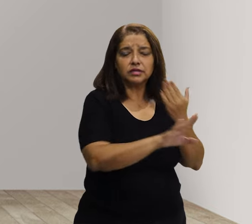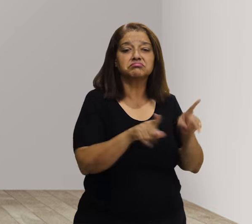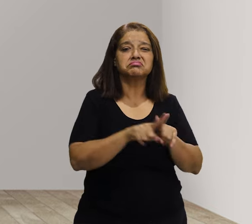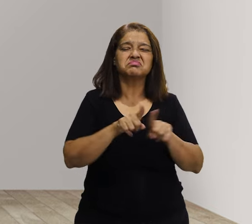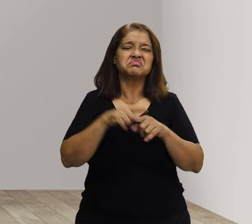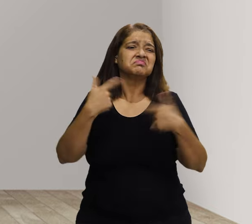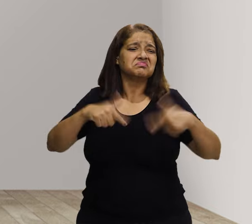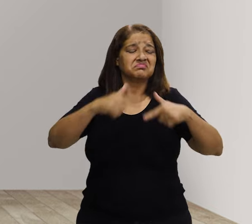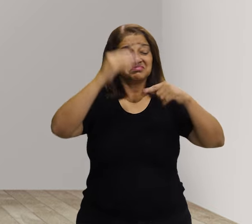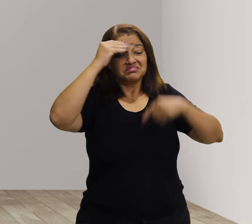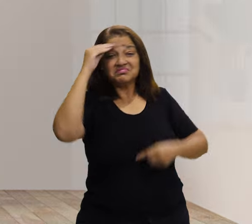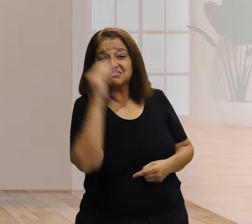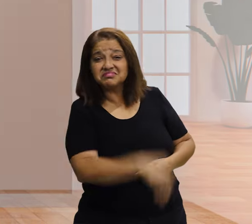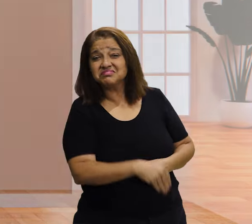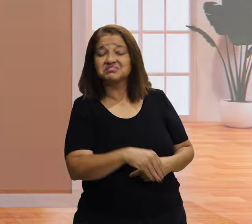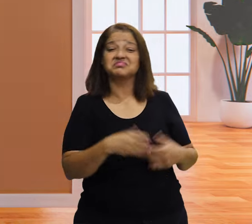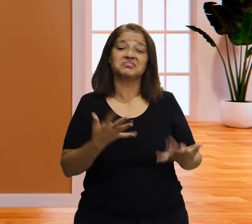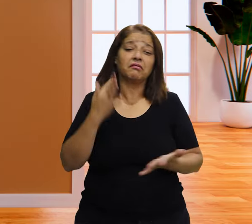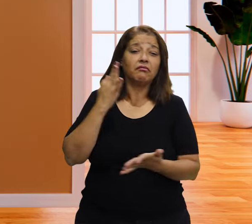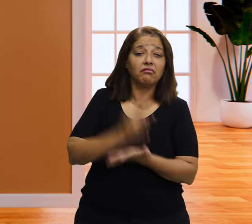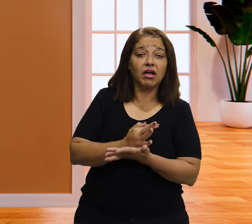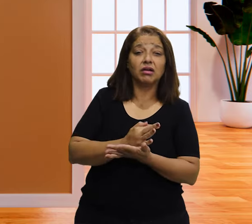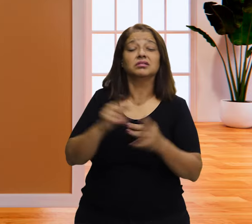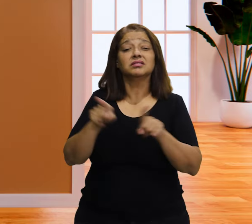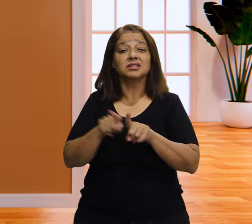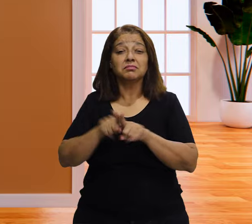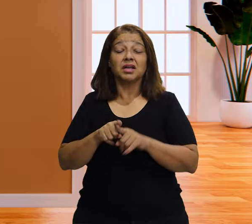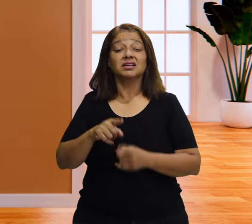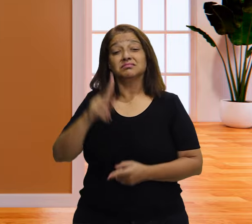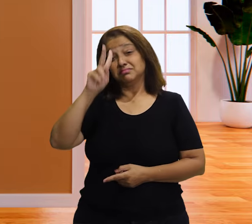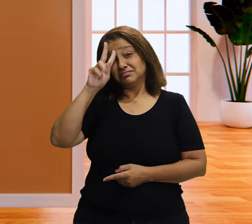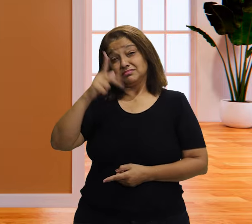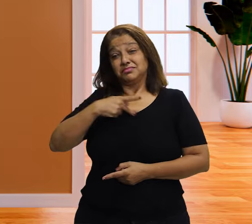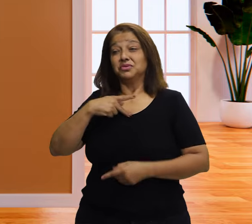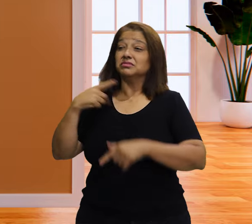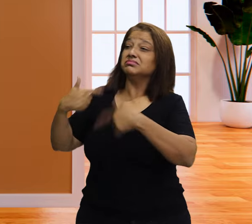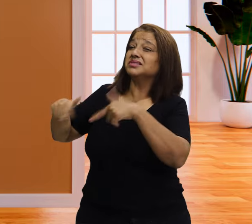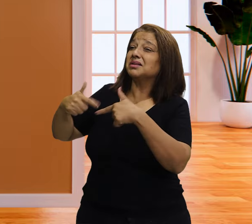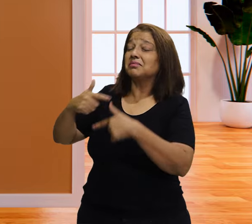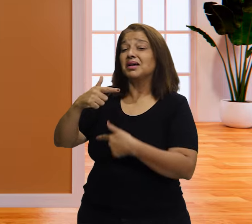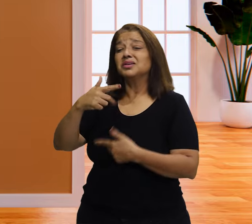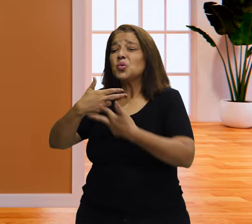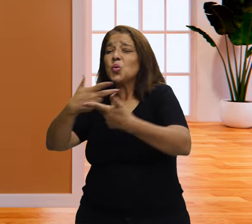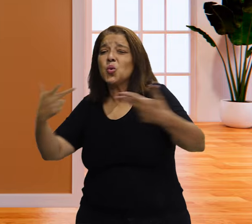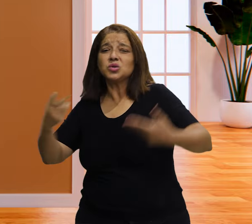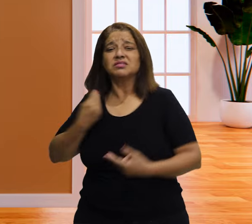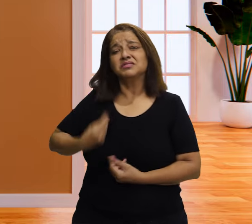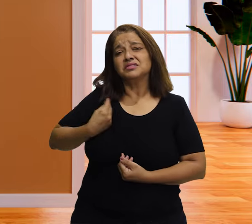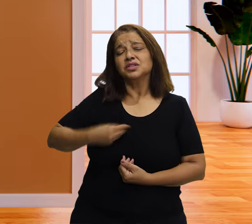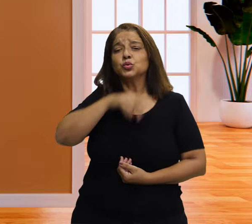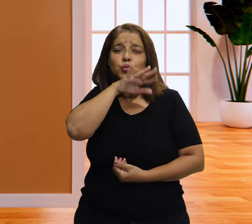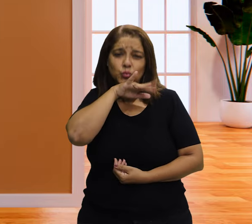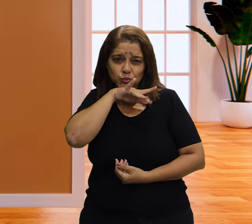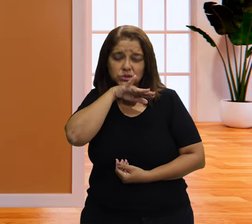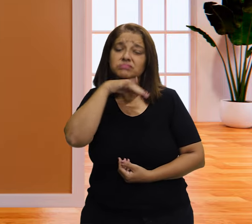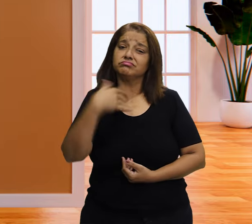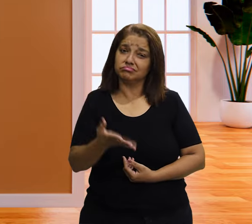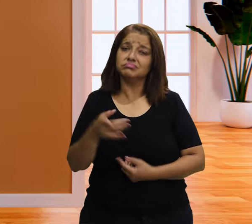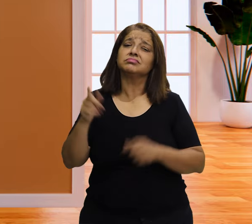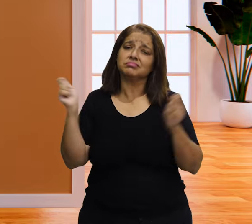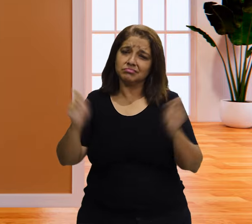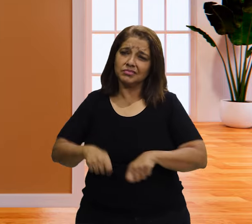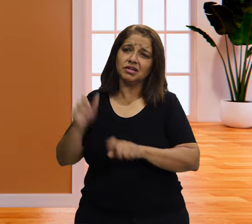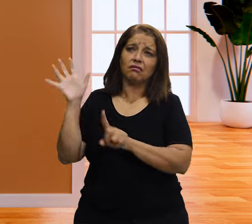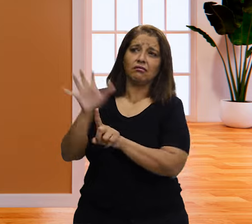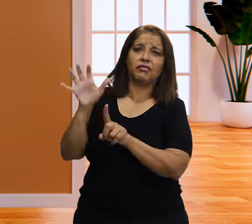baixa realização pessoal. Esses episódios podem afetar a aprendizagem e o desenvolvimento das crianças. A